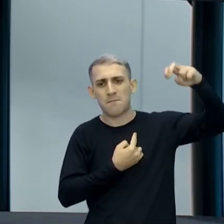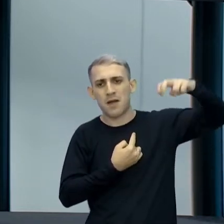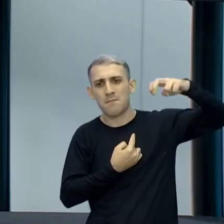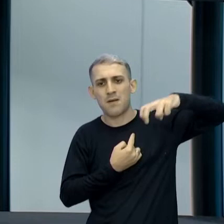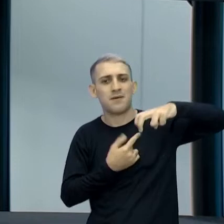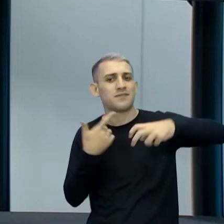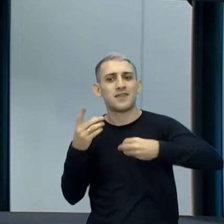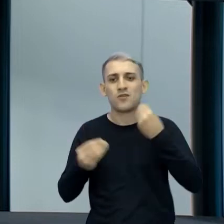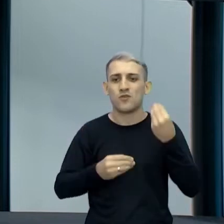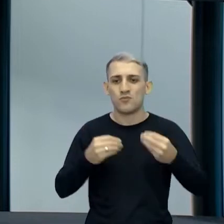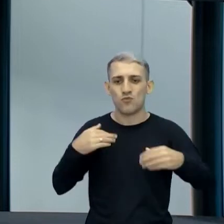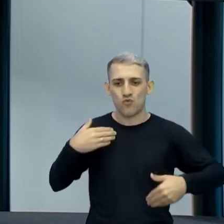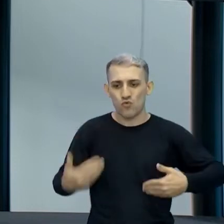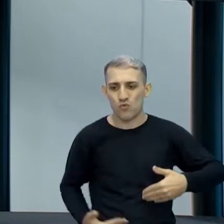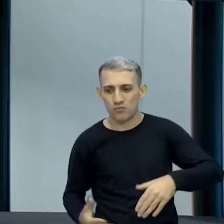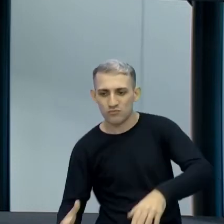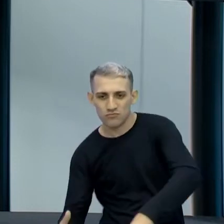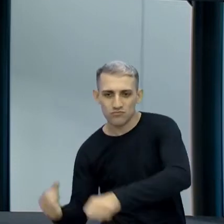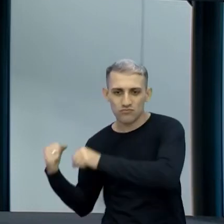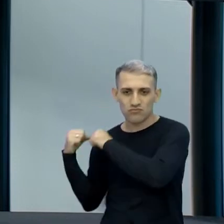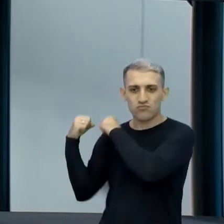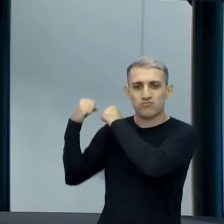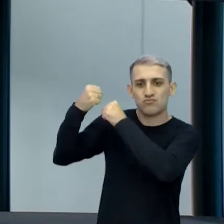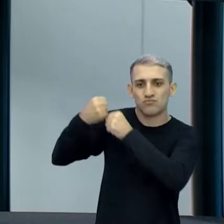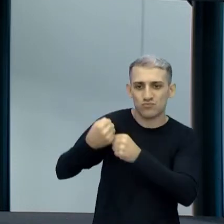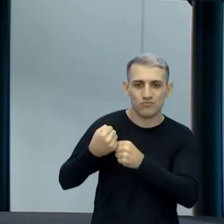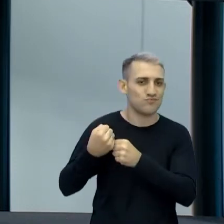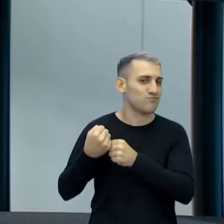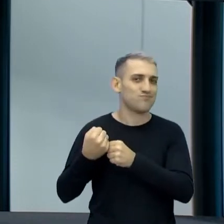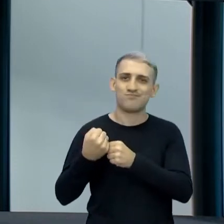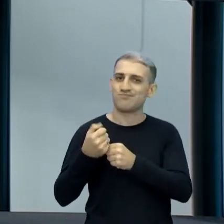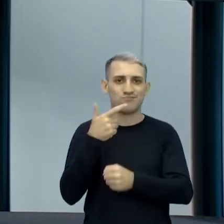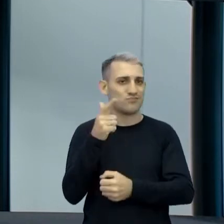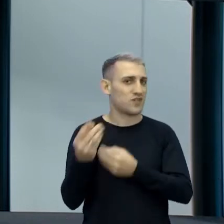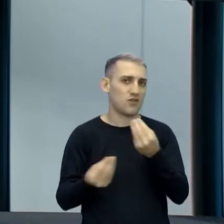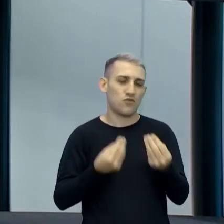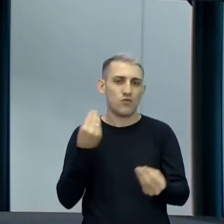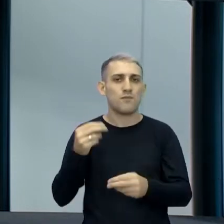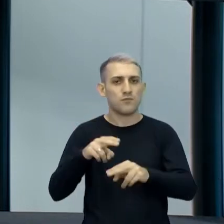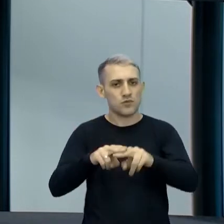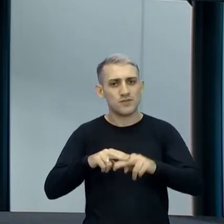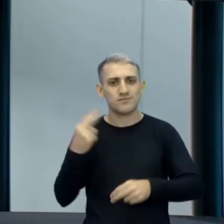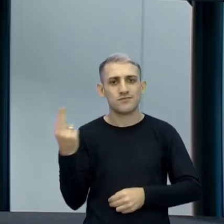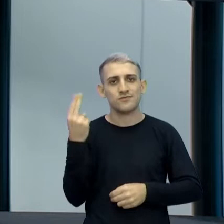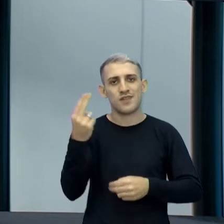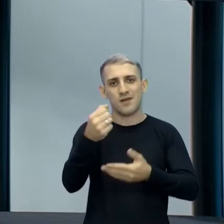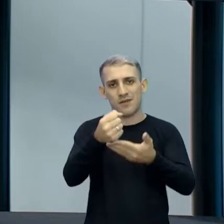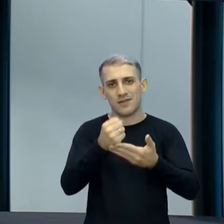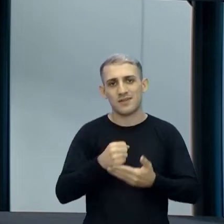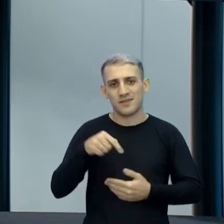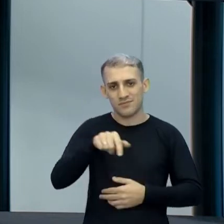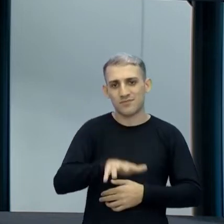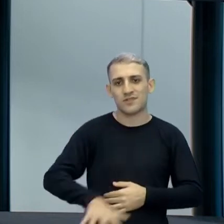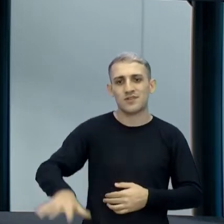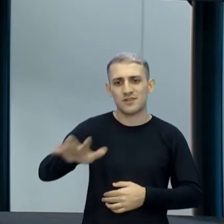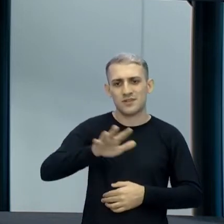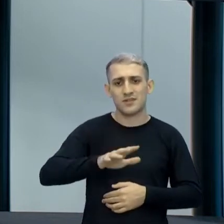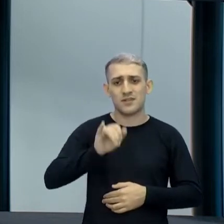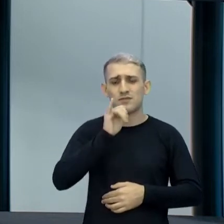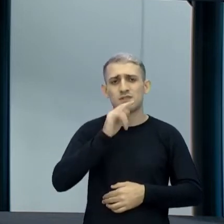carregar esse corpo, tá certo? Então, é justamente que não dá para trazer. E se você pensar que um corpo